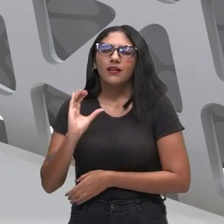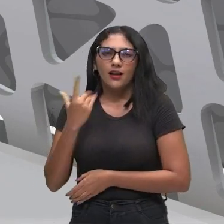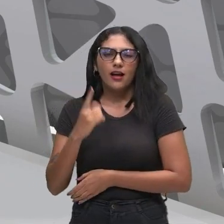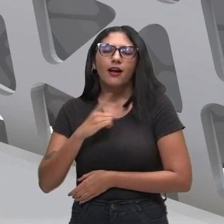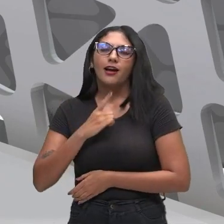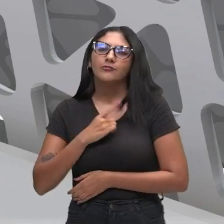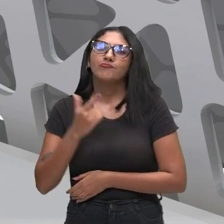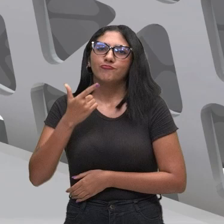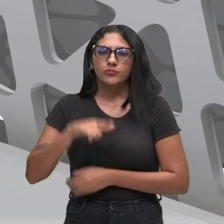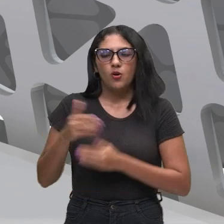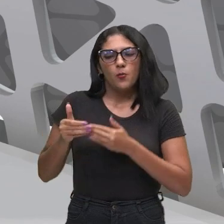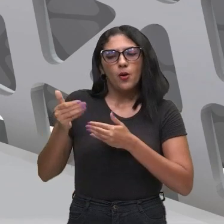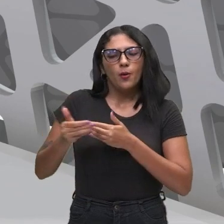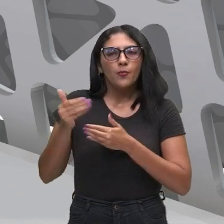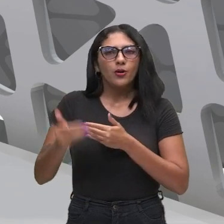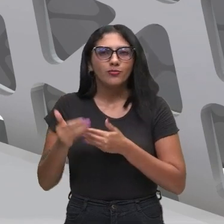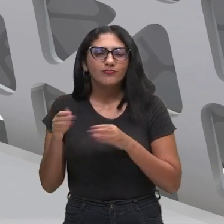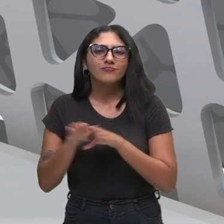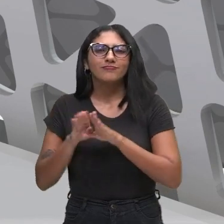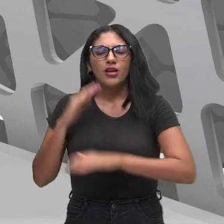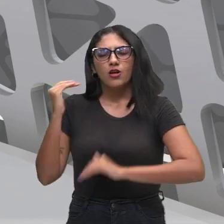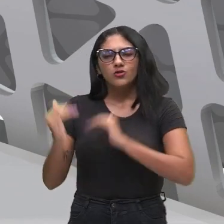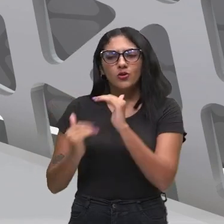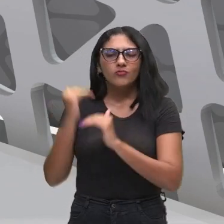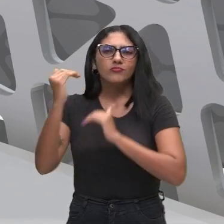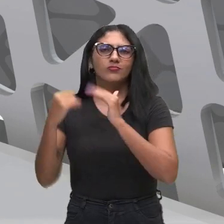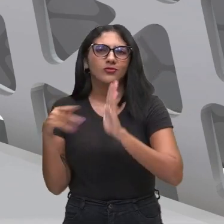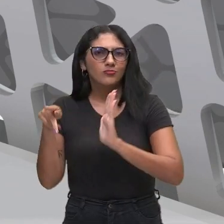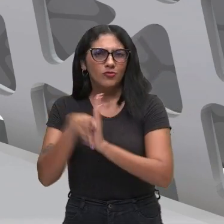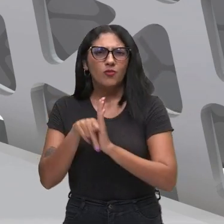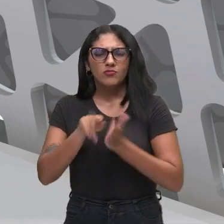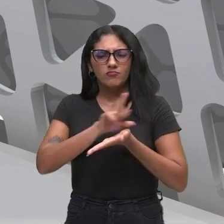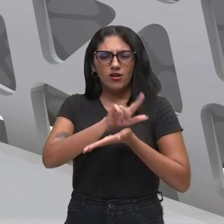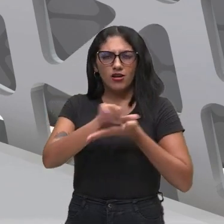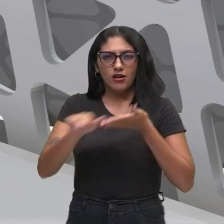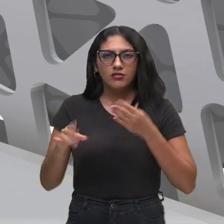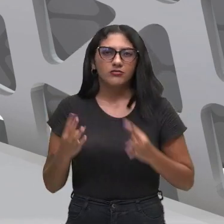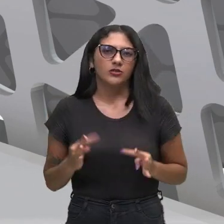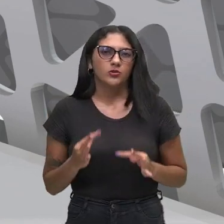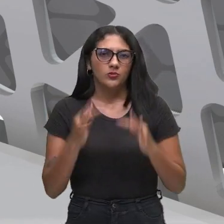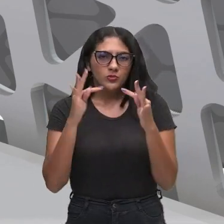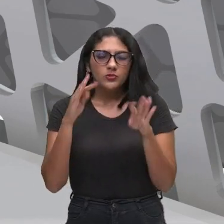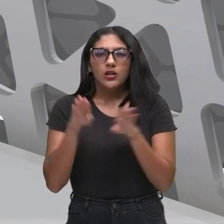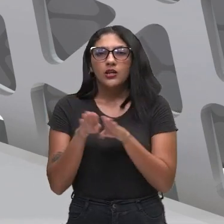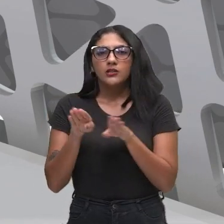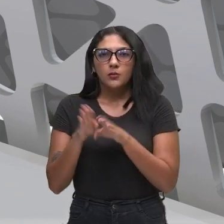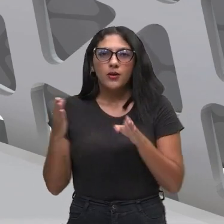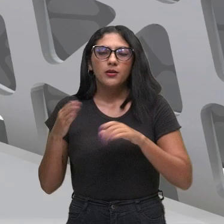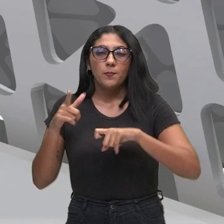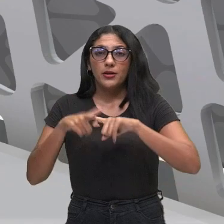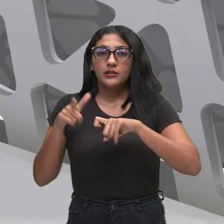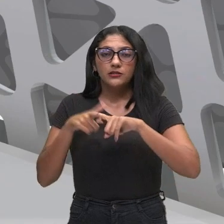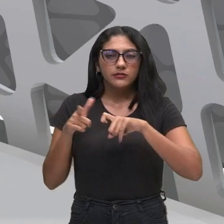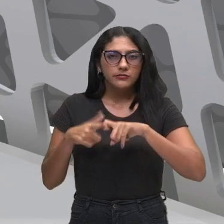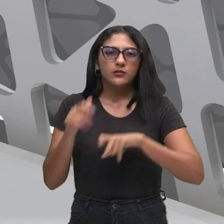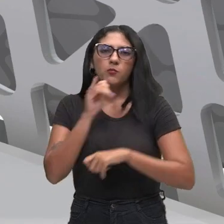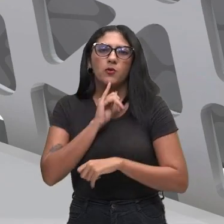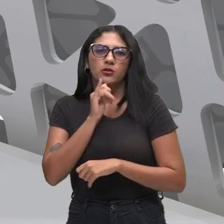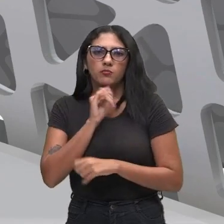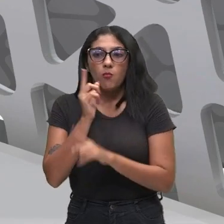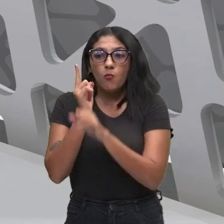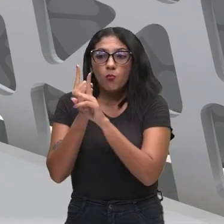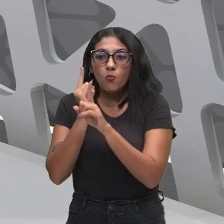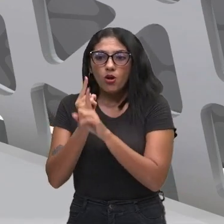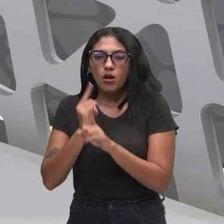também a continuidade do desenvolvimento de todas essas tecnologias, o avanço da medicina, como, por exemplo, a descoberta